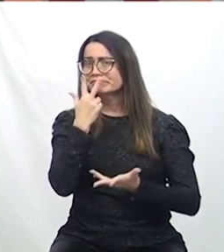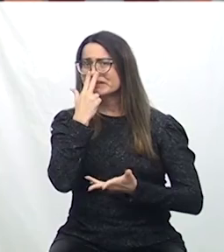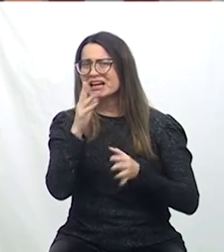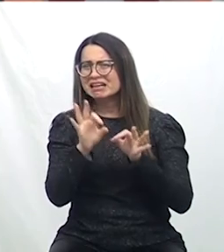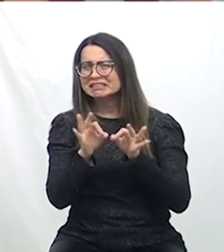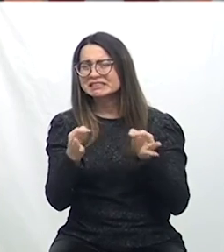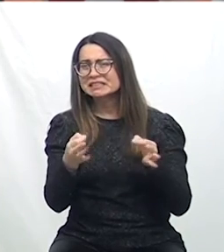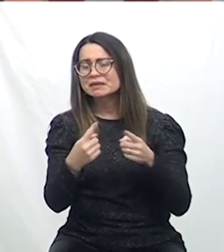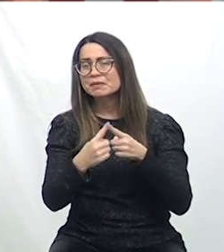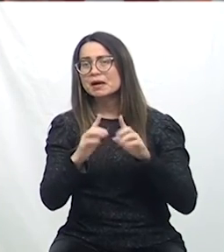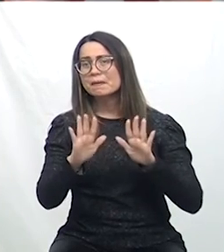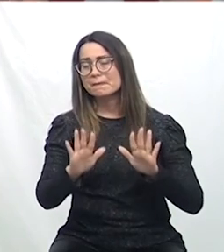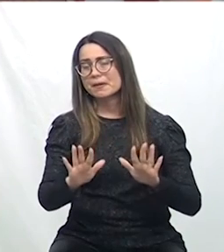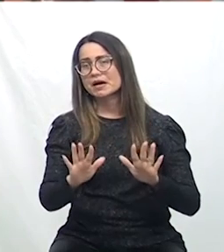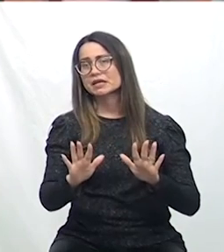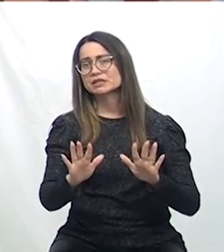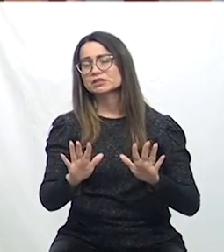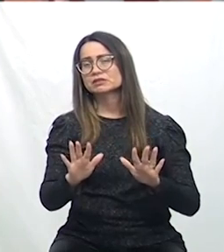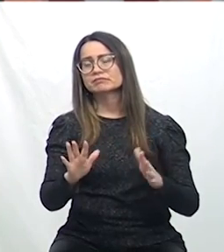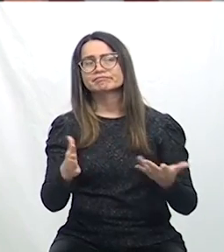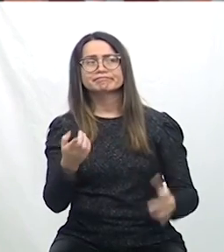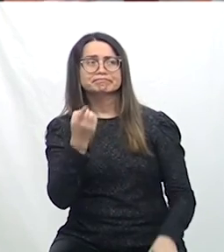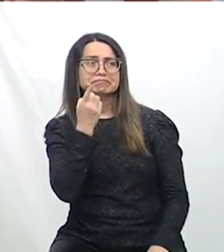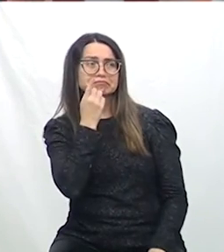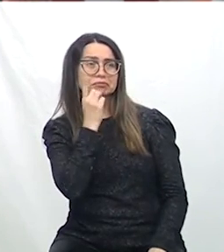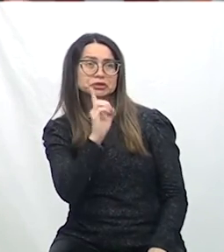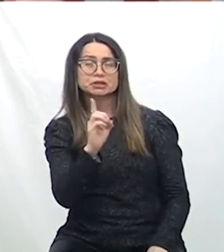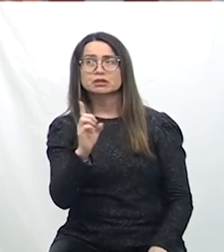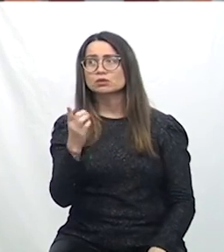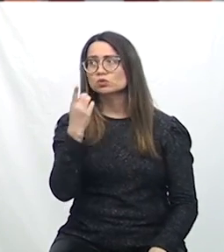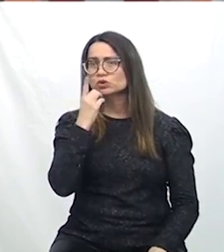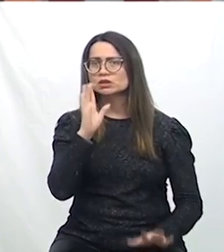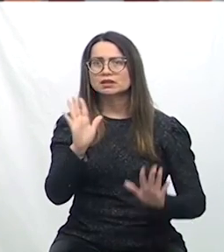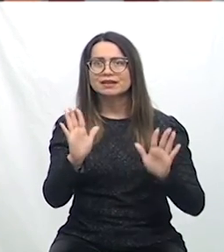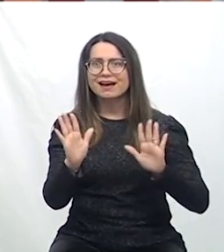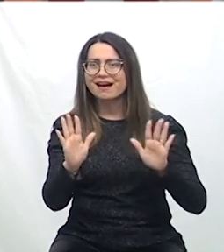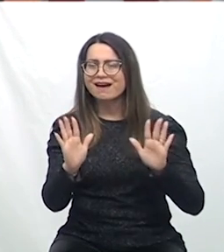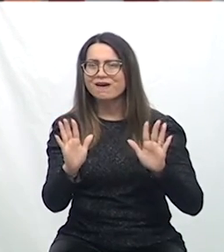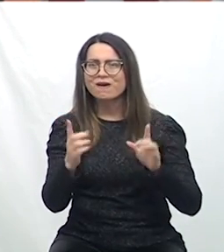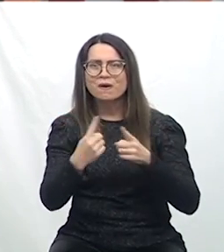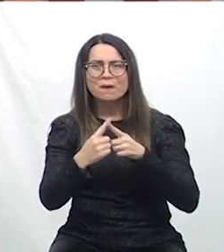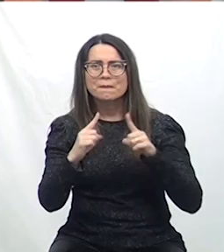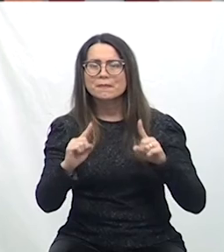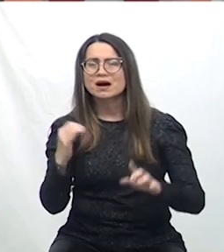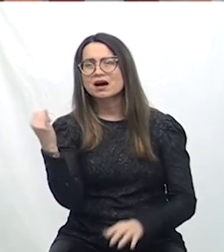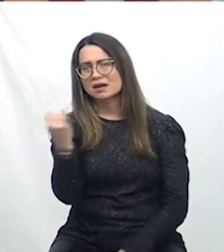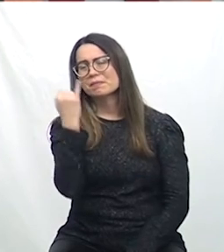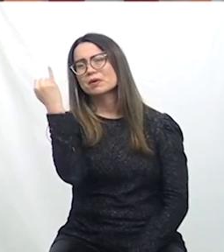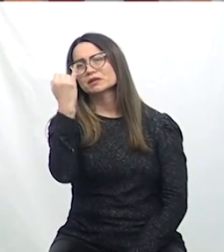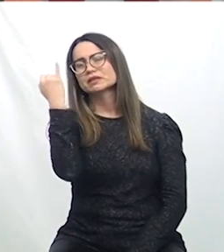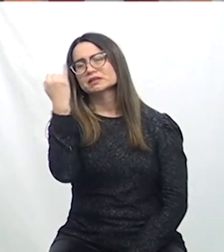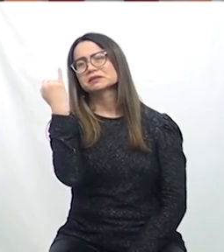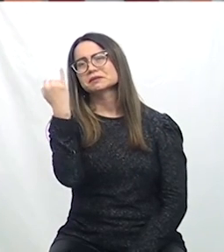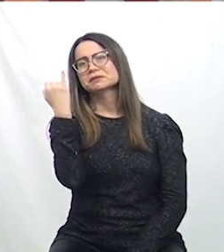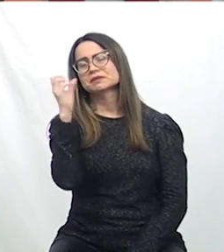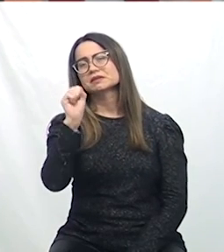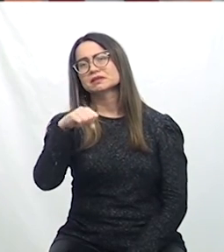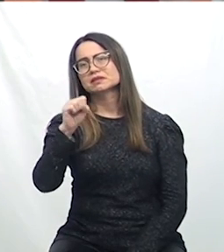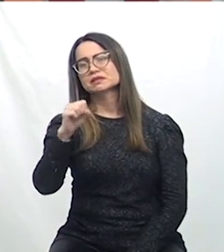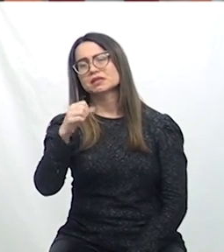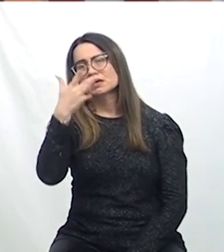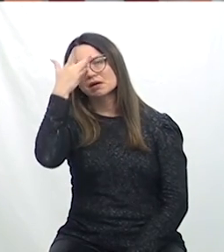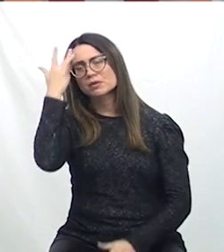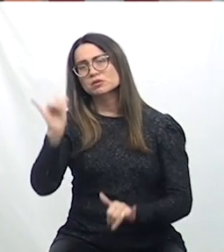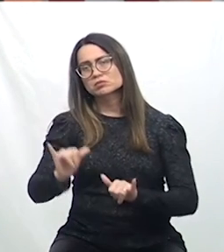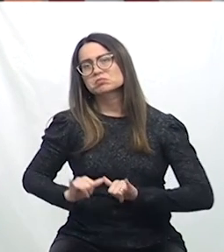no teor dele, um dia, mais um dia, mas vocês sabem tanto quanto eu a importância que isso representa para quem